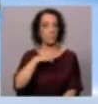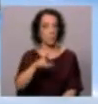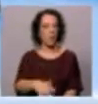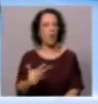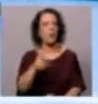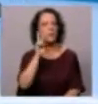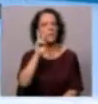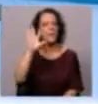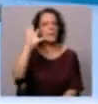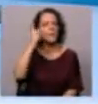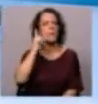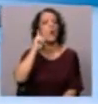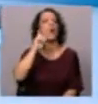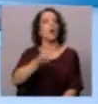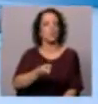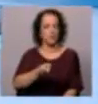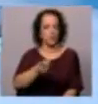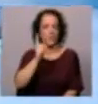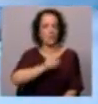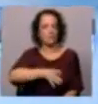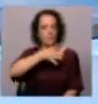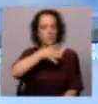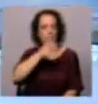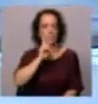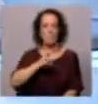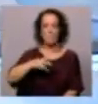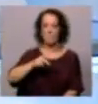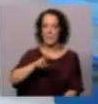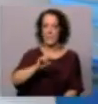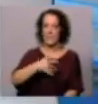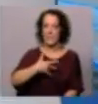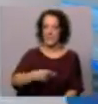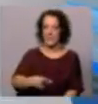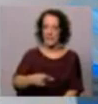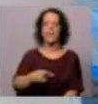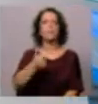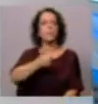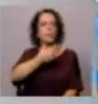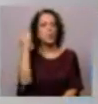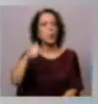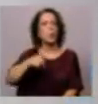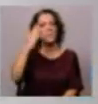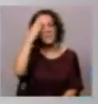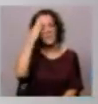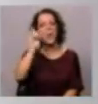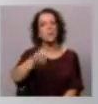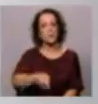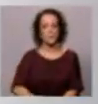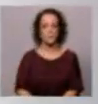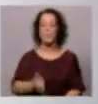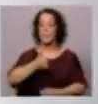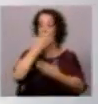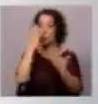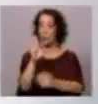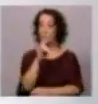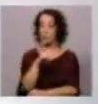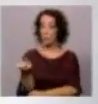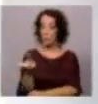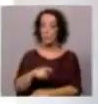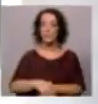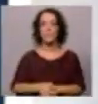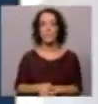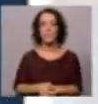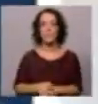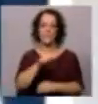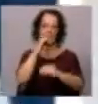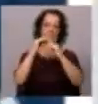Vamos ver o tempo que faz com a meteorologista Margarida Gonçalves. Olá Margarida, bom dia. Previsões para hoje. Bom dia João. Vamos continuar com